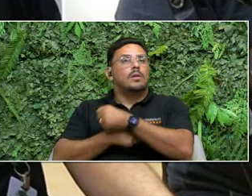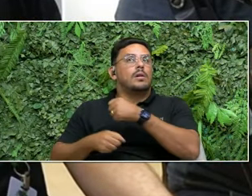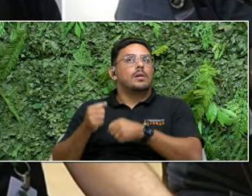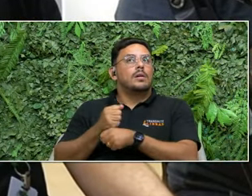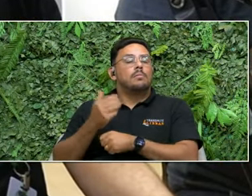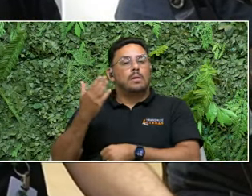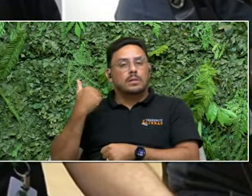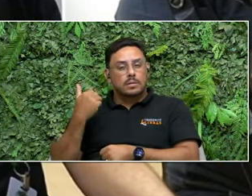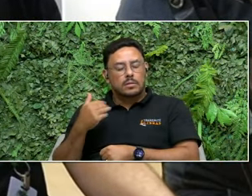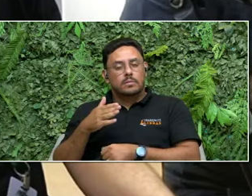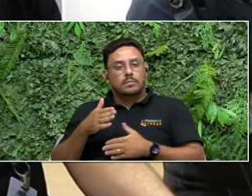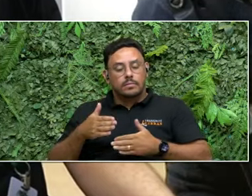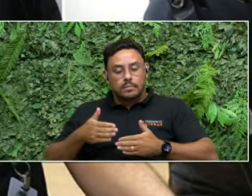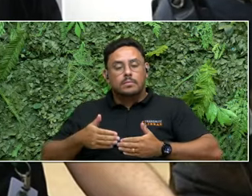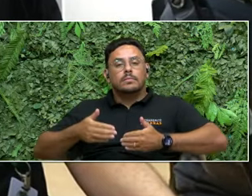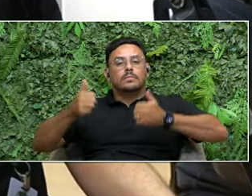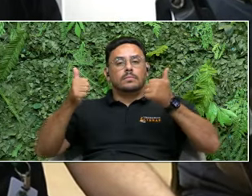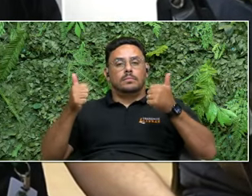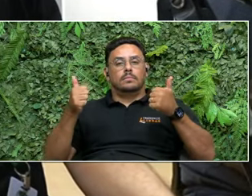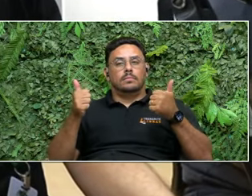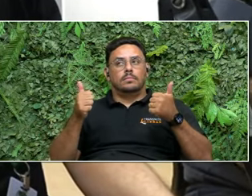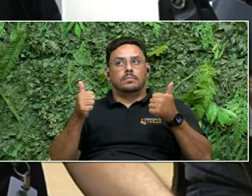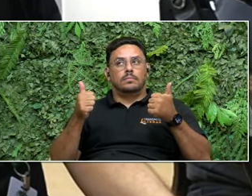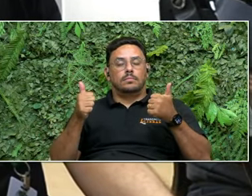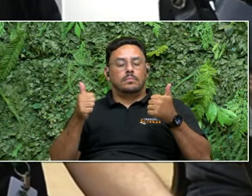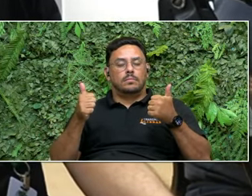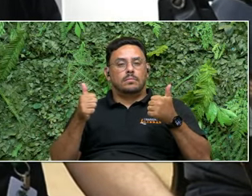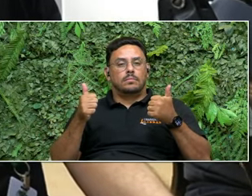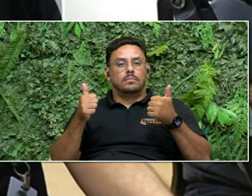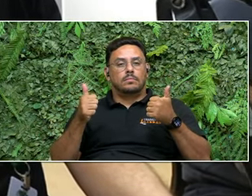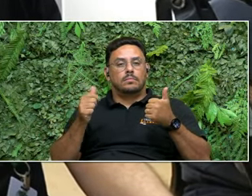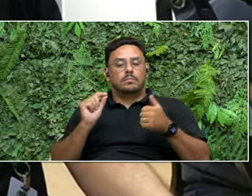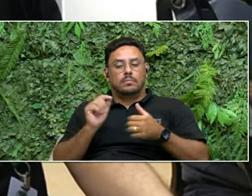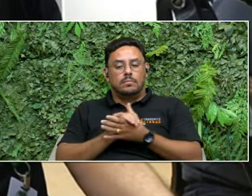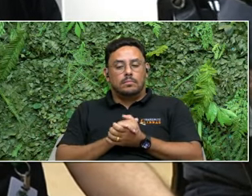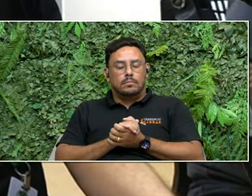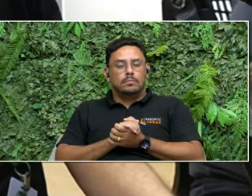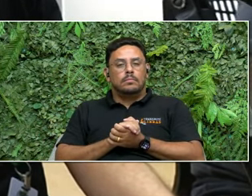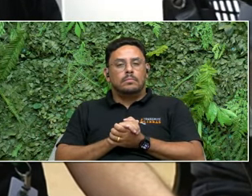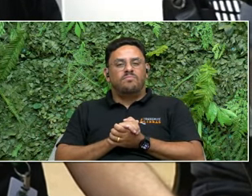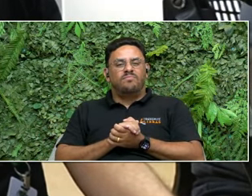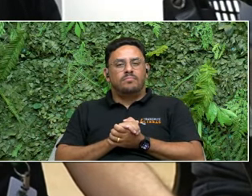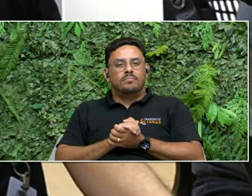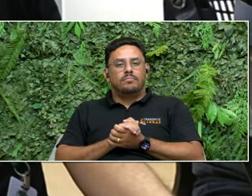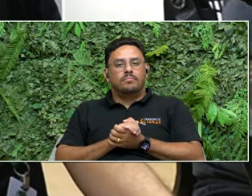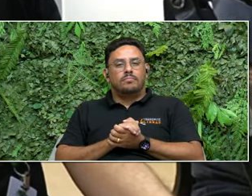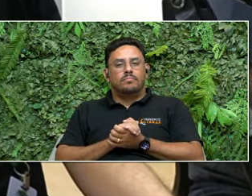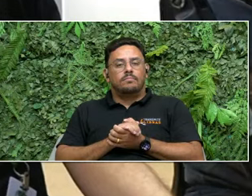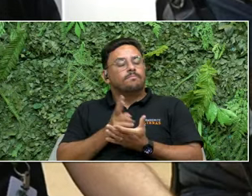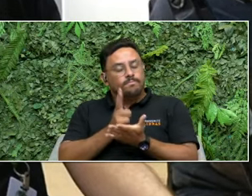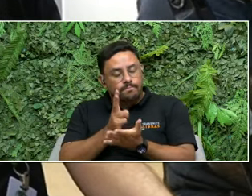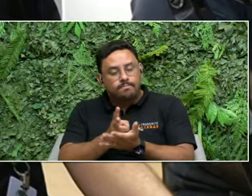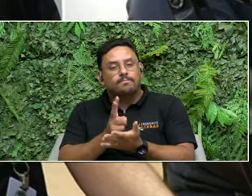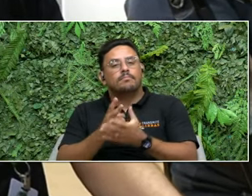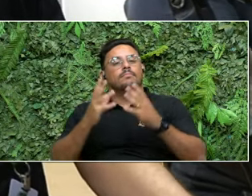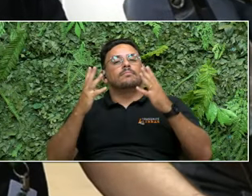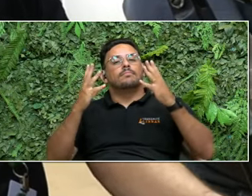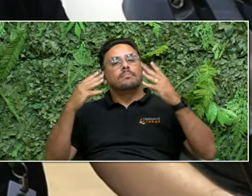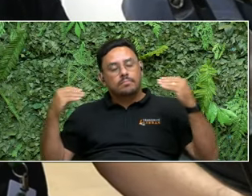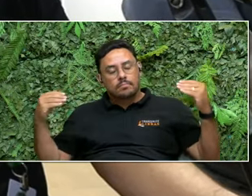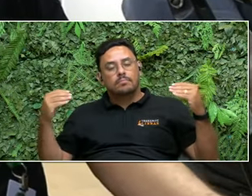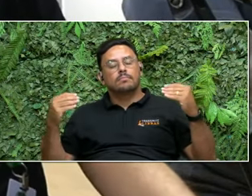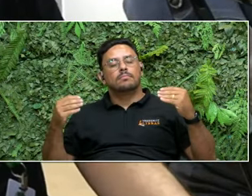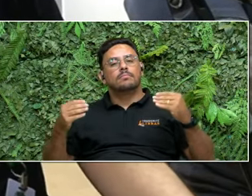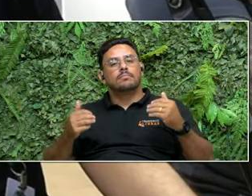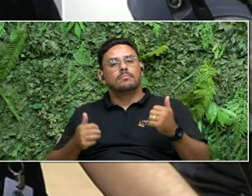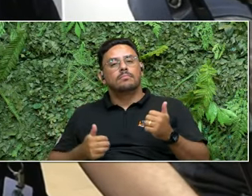ele melhorou ali a questão da ficou o tempo todo tranquilo começou a jogar melhor